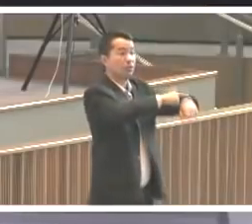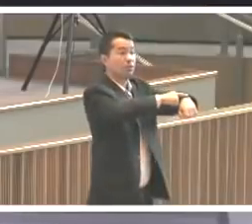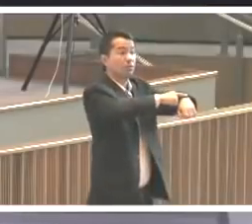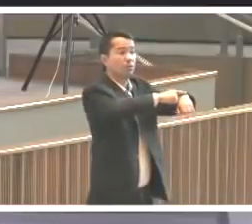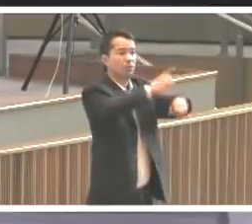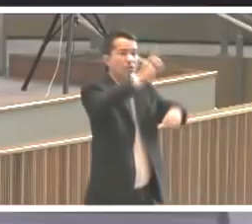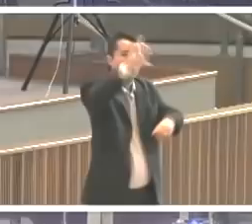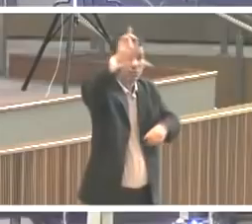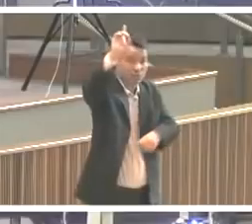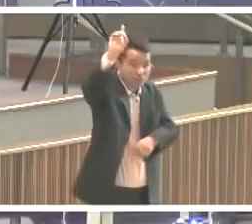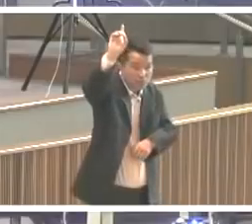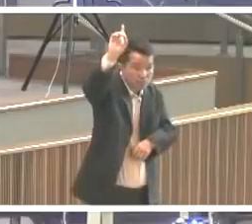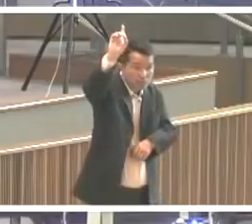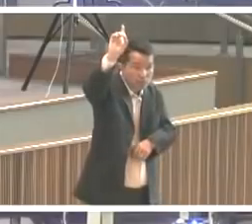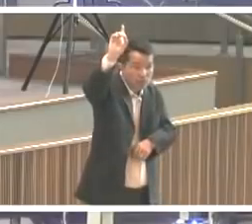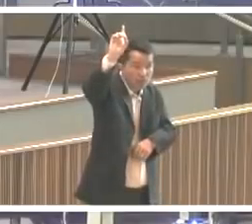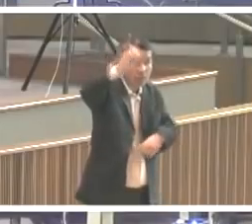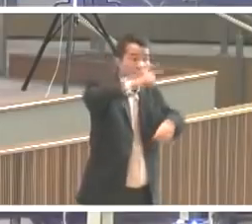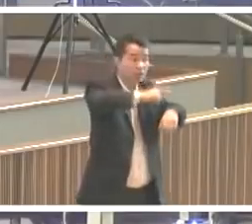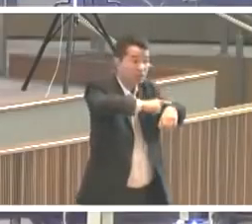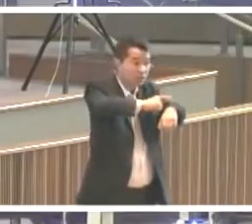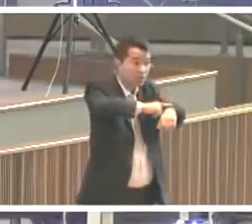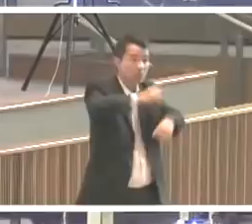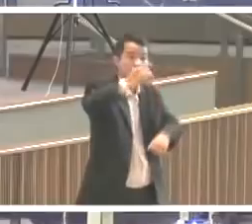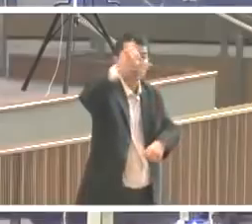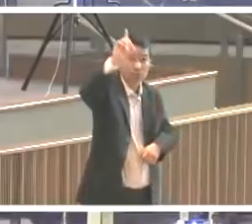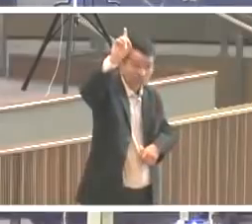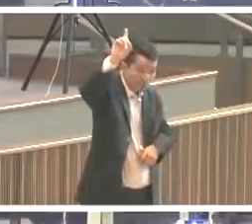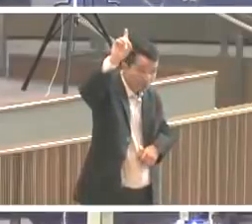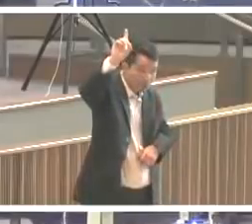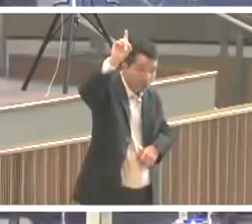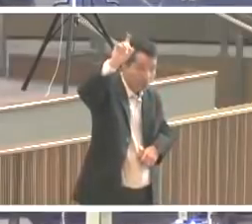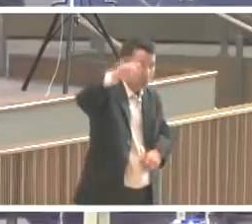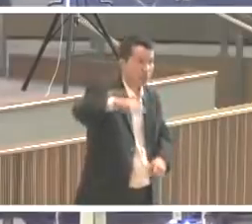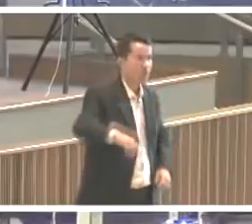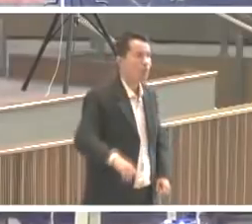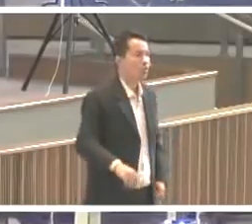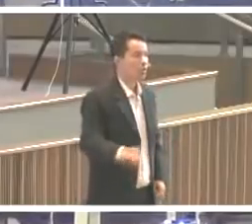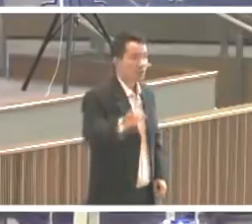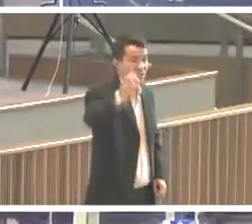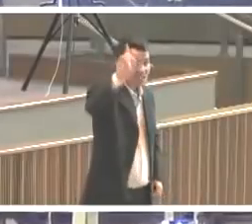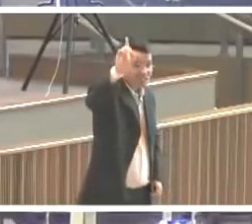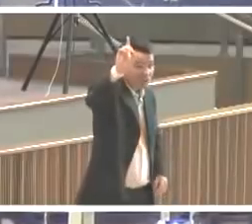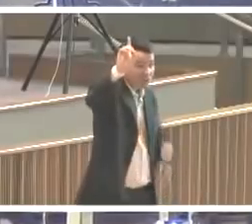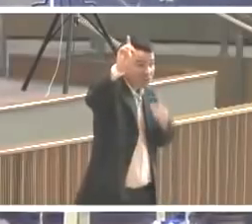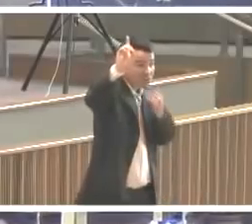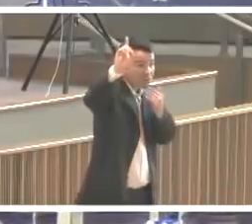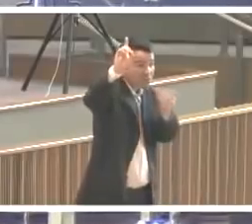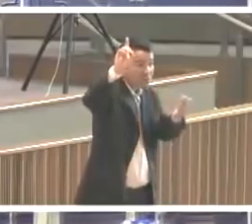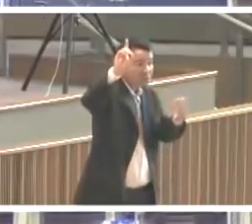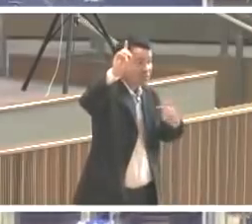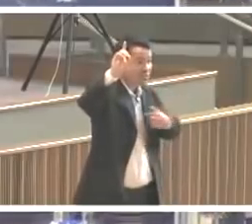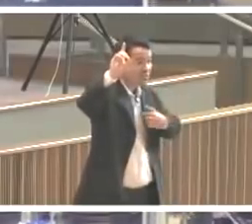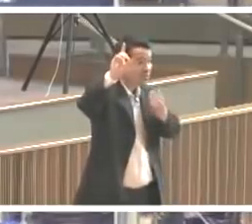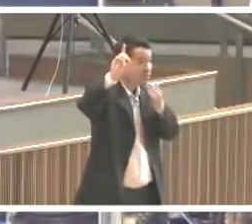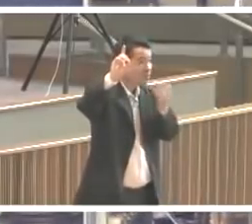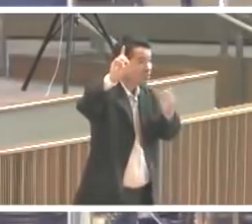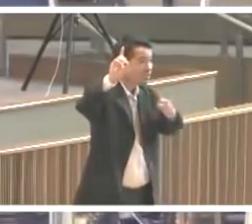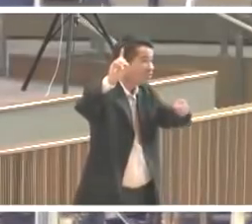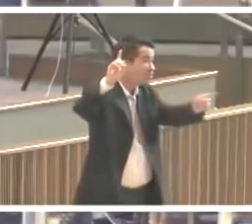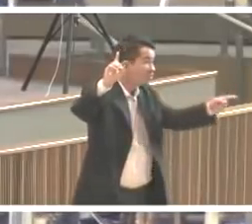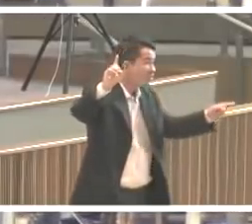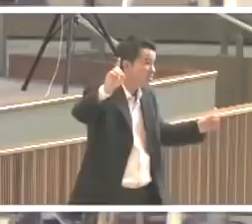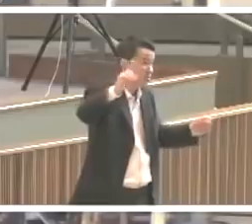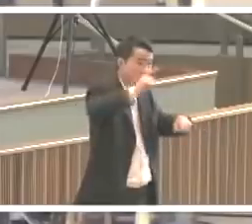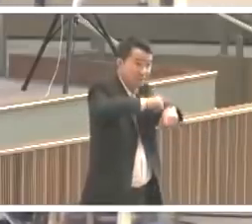no Cronos de Deus, na agenda desse tempo, Deus vai pedir da gente decisão. E